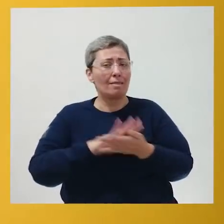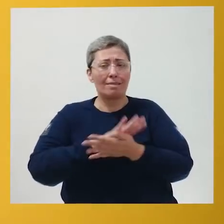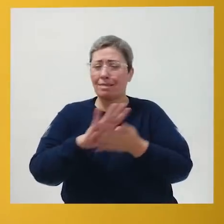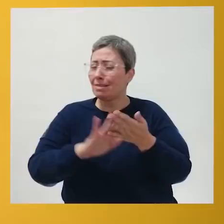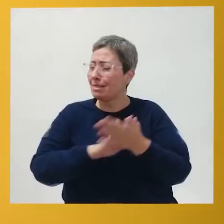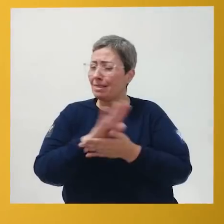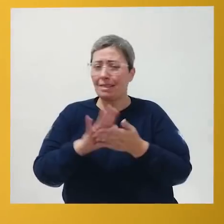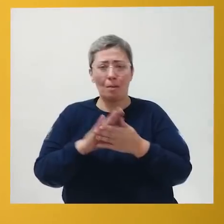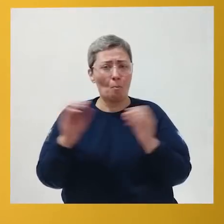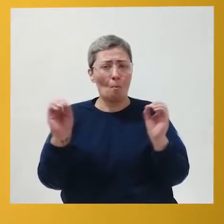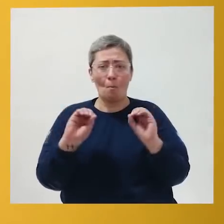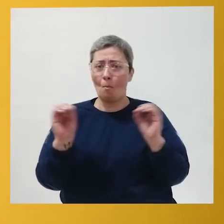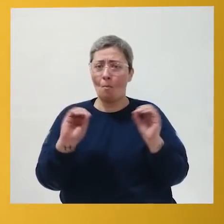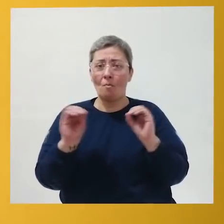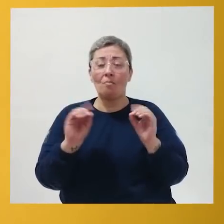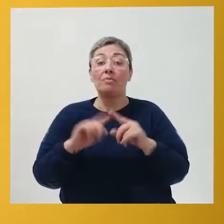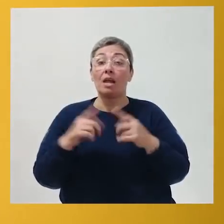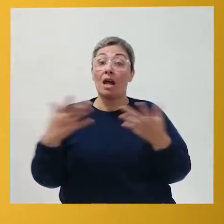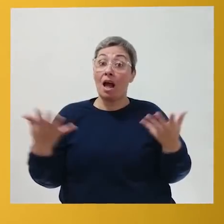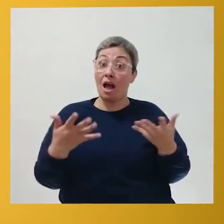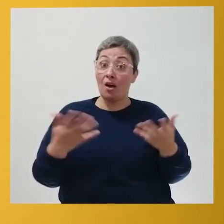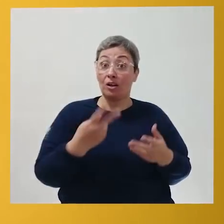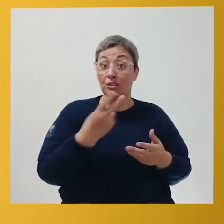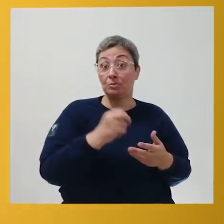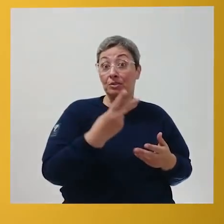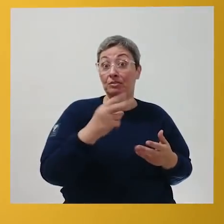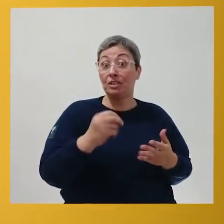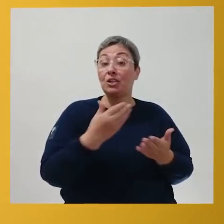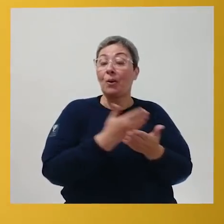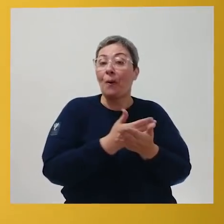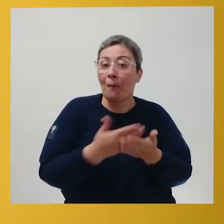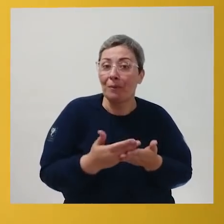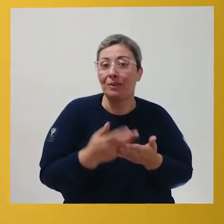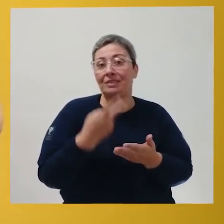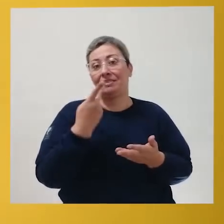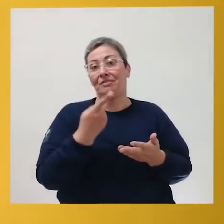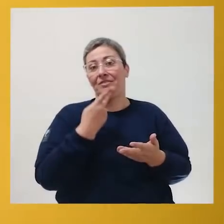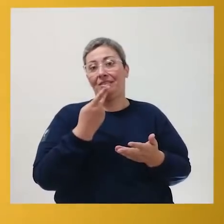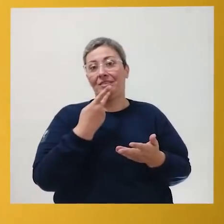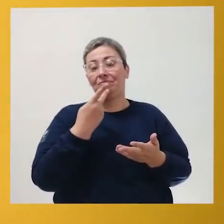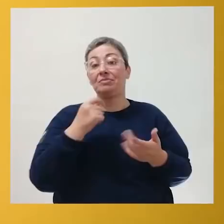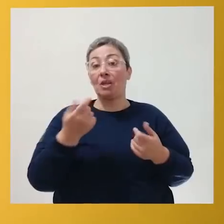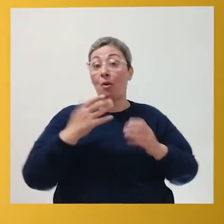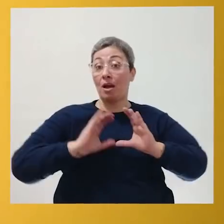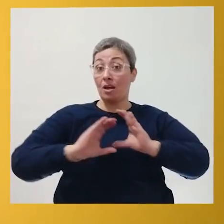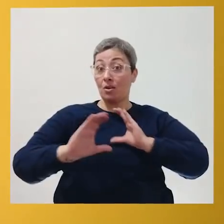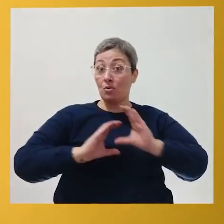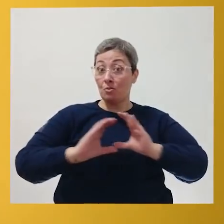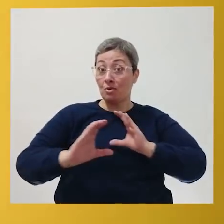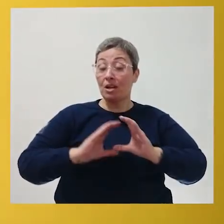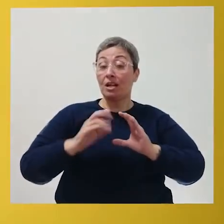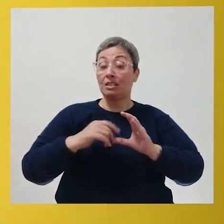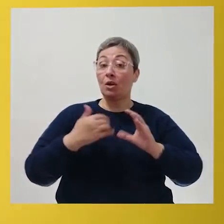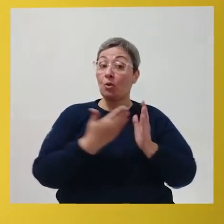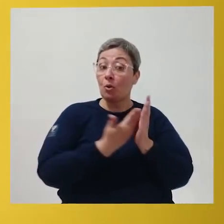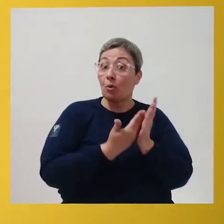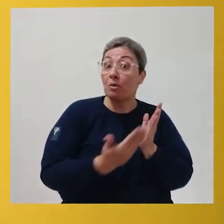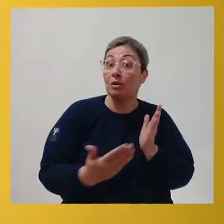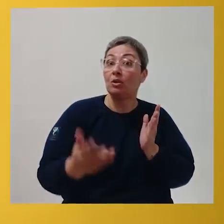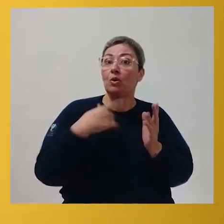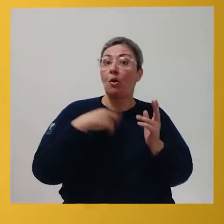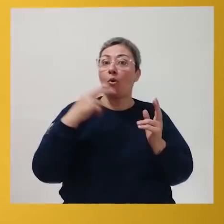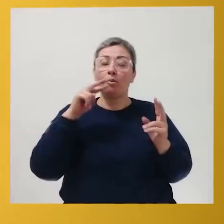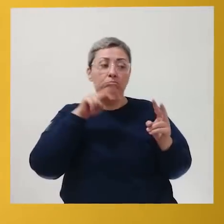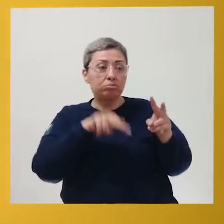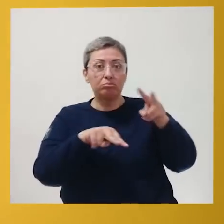falava nenhuma palavra. E este ano ele começou a falar. Então a comunicação dele começou através do